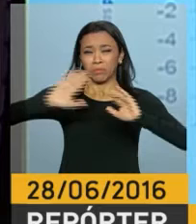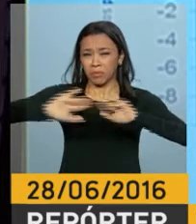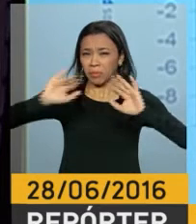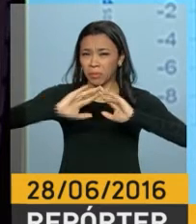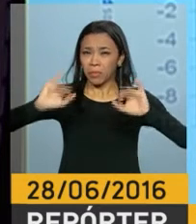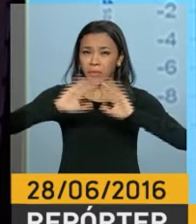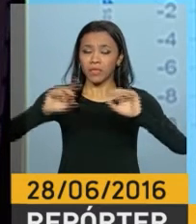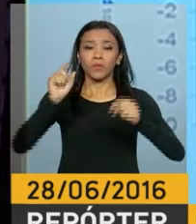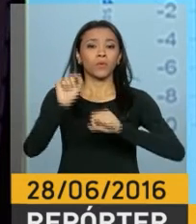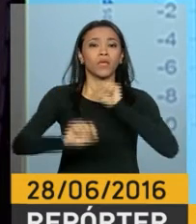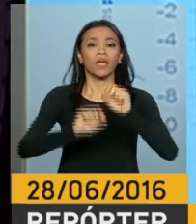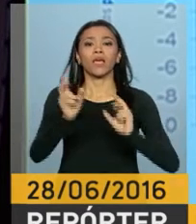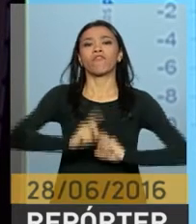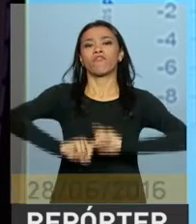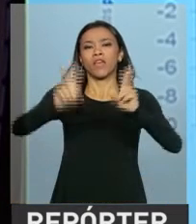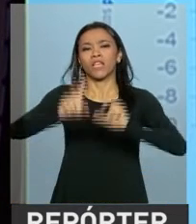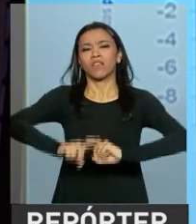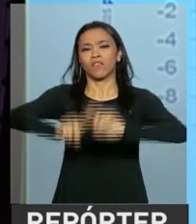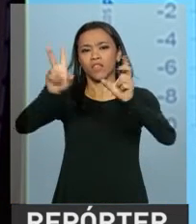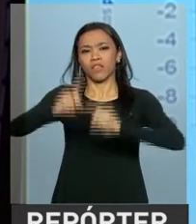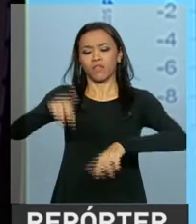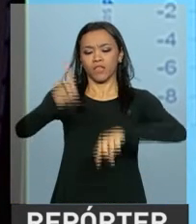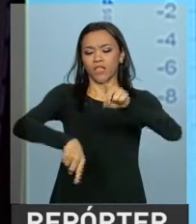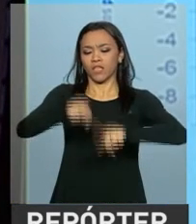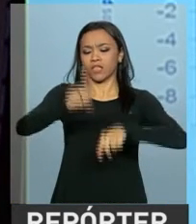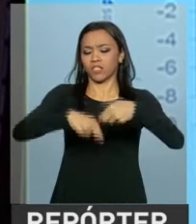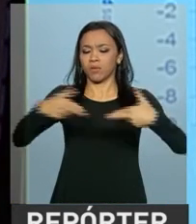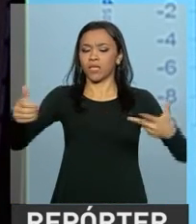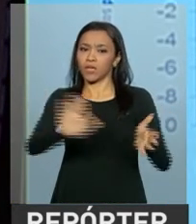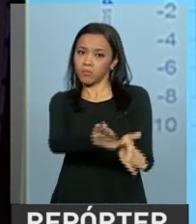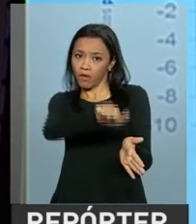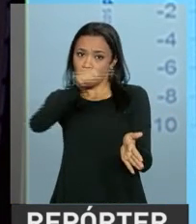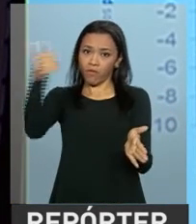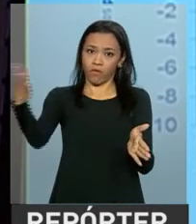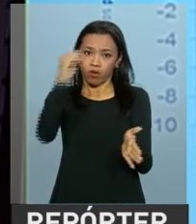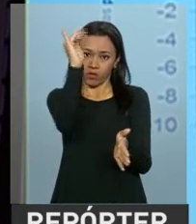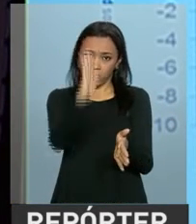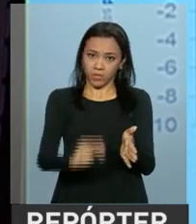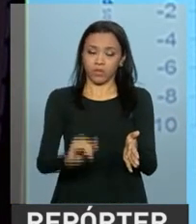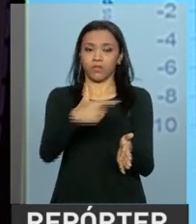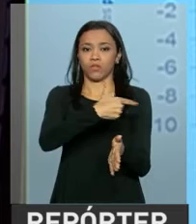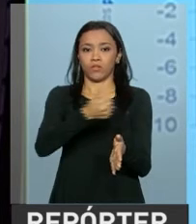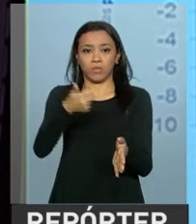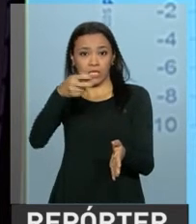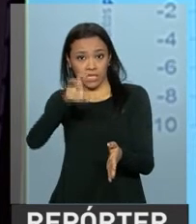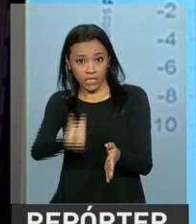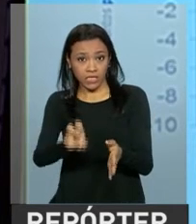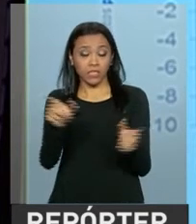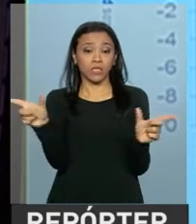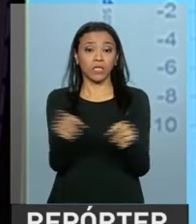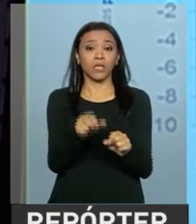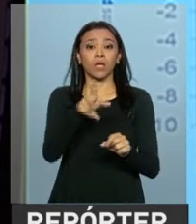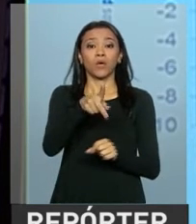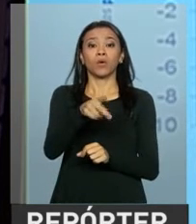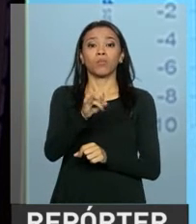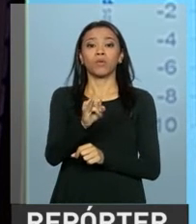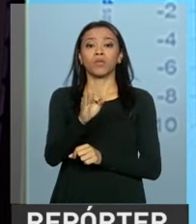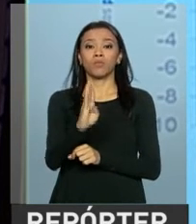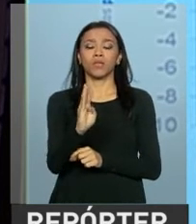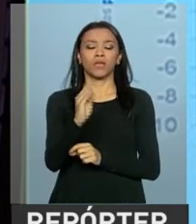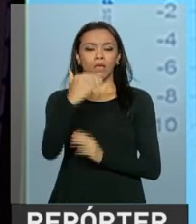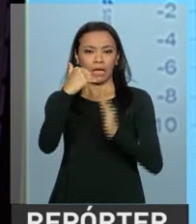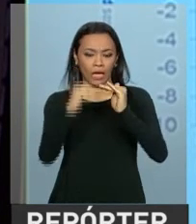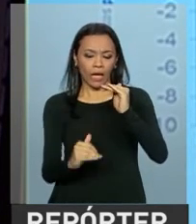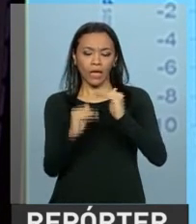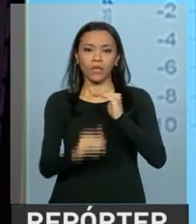né? A contribuição do setor externo para o PIB em 2015, né, um PIB que caiu 3,8%,